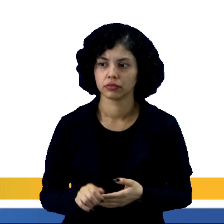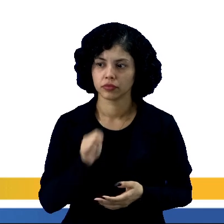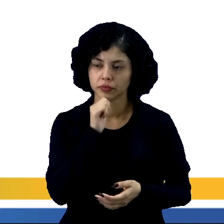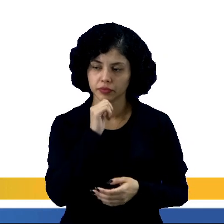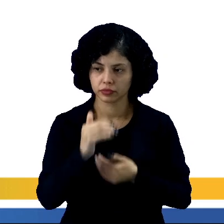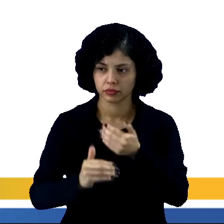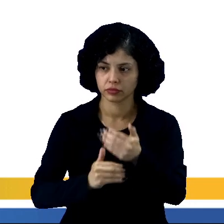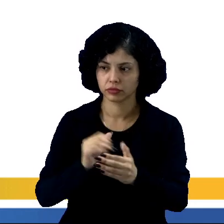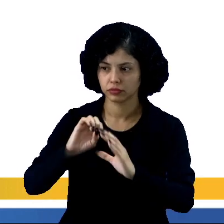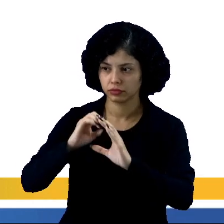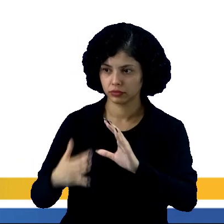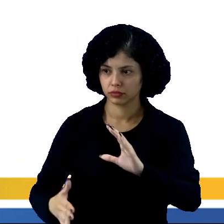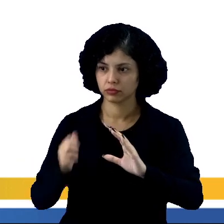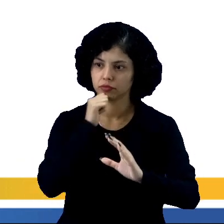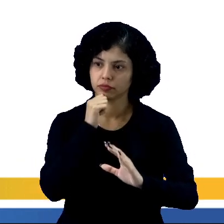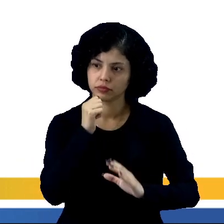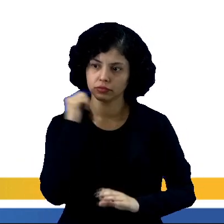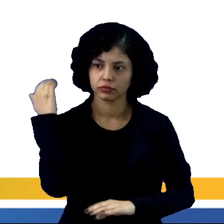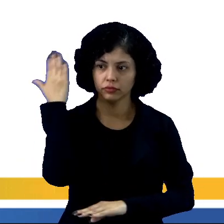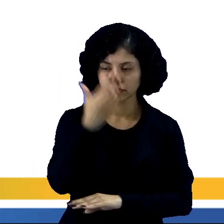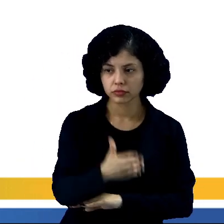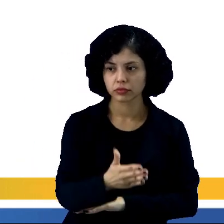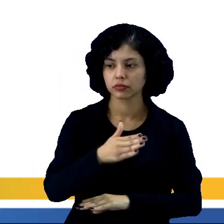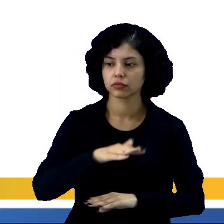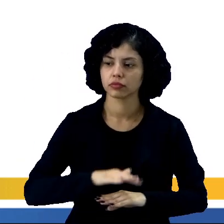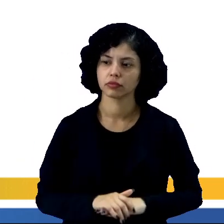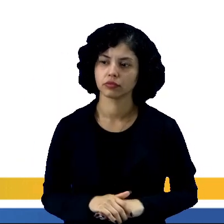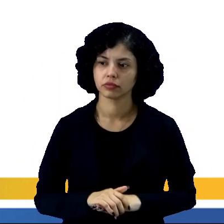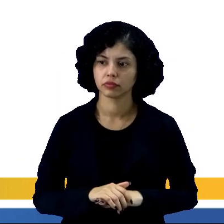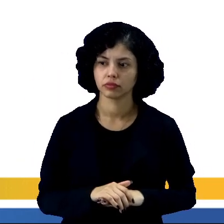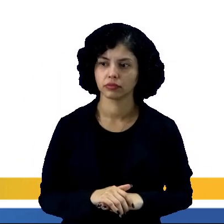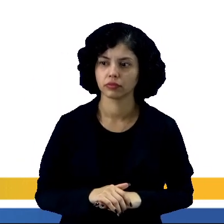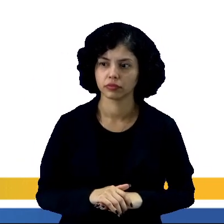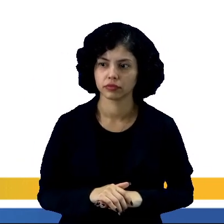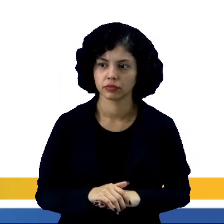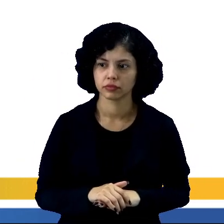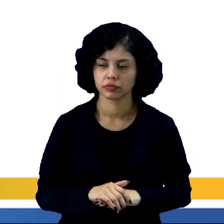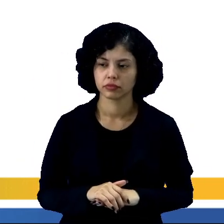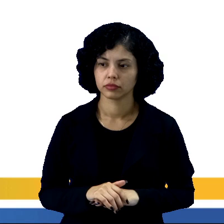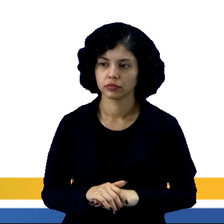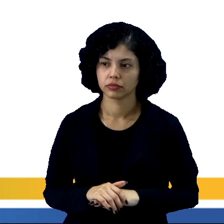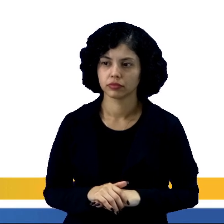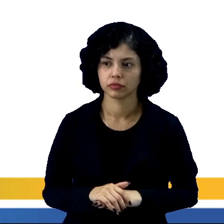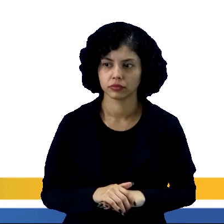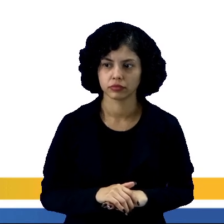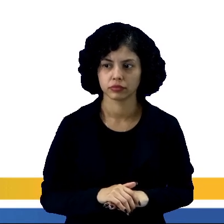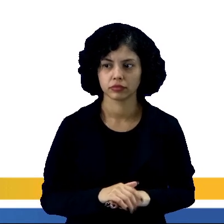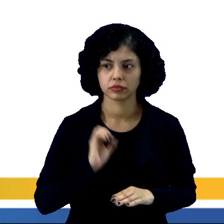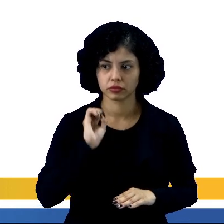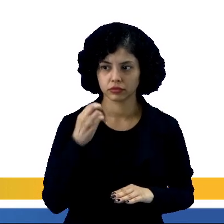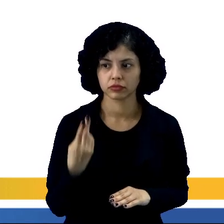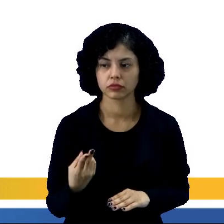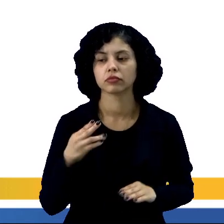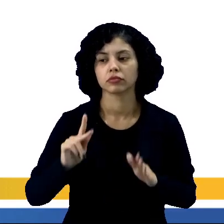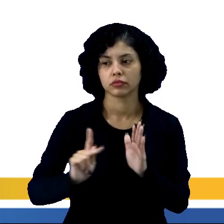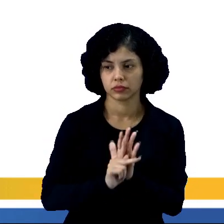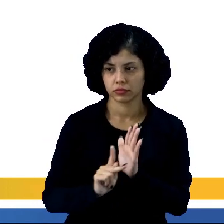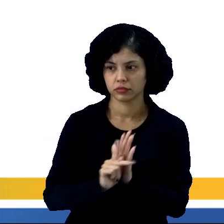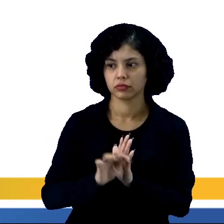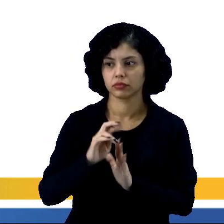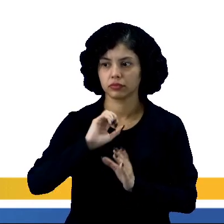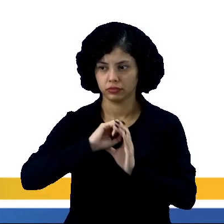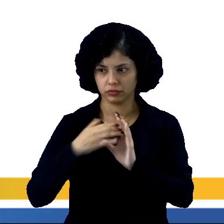relação aos processos de caracterização, esta pode, tá? Os processos pode ser direta, né?